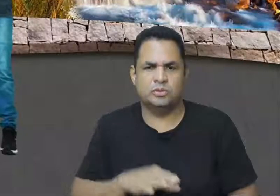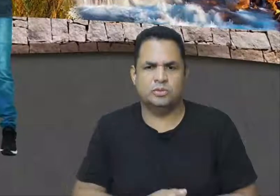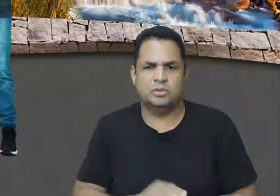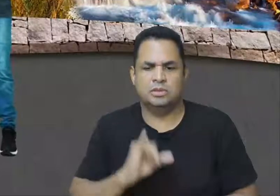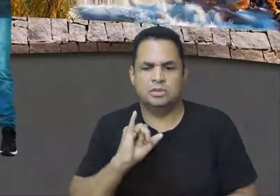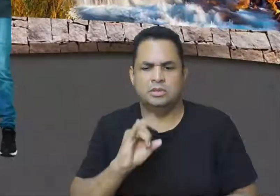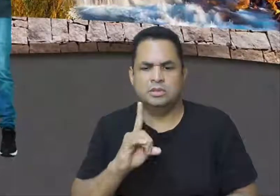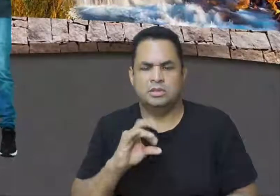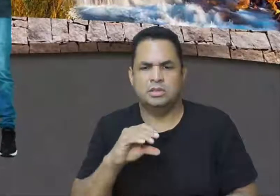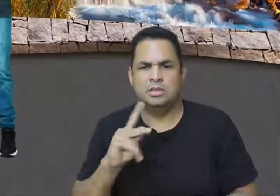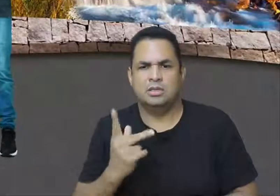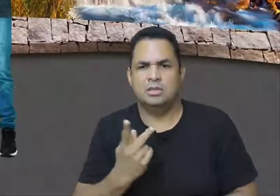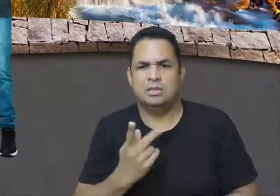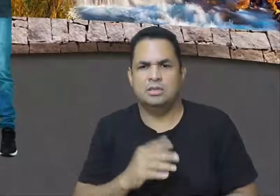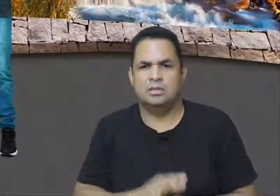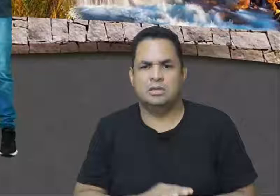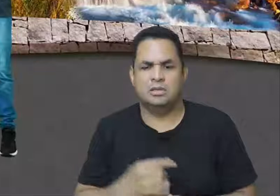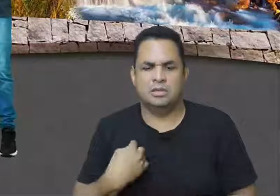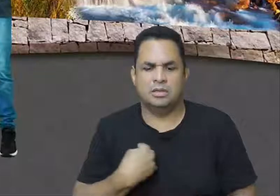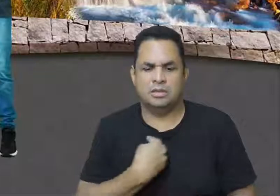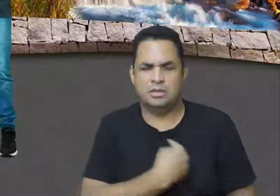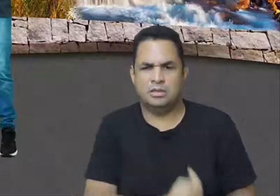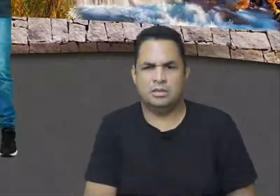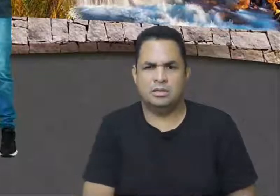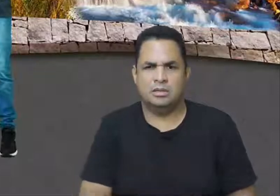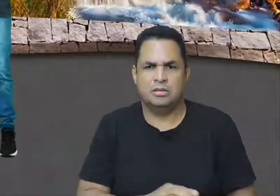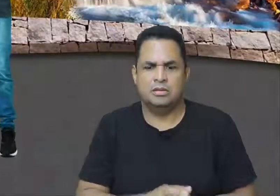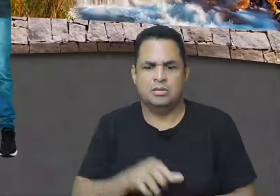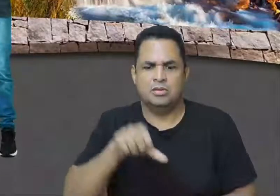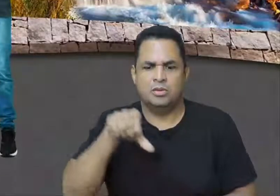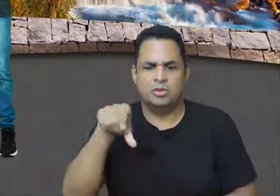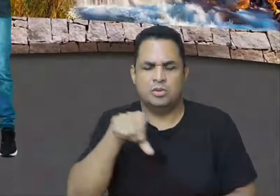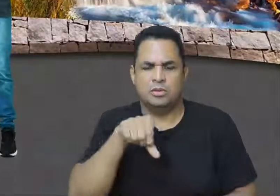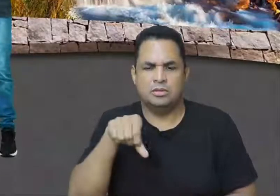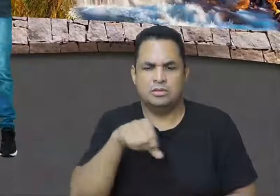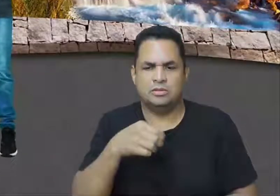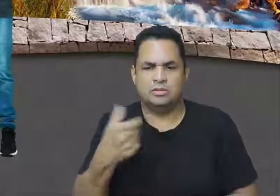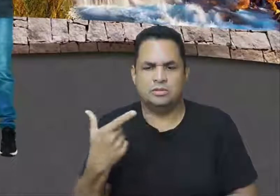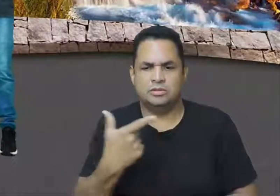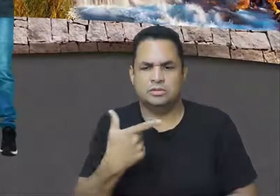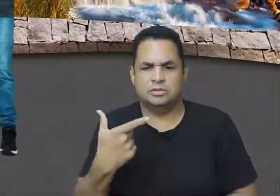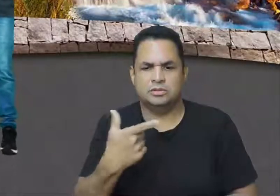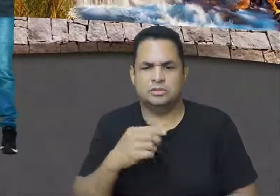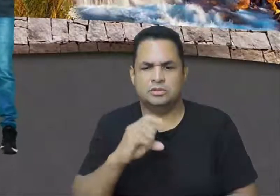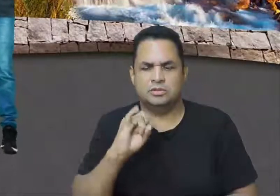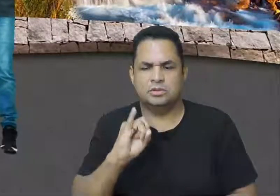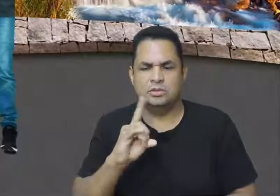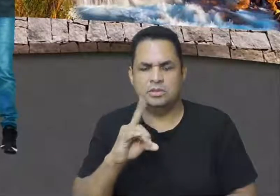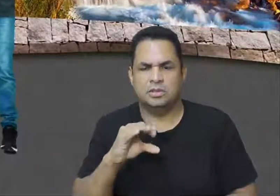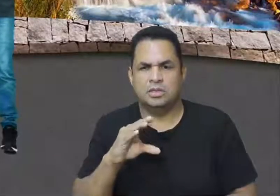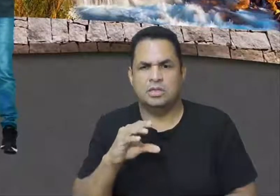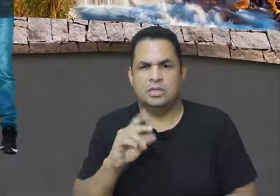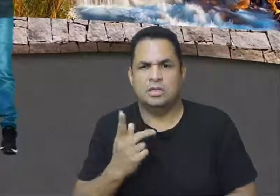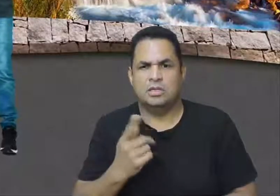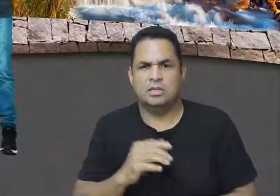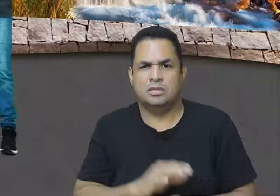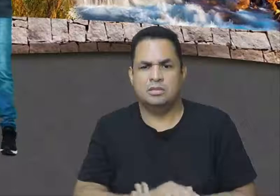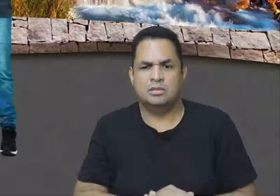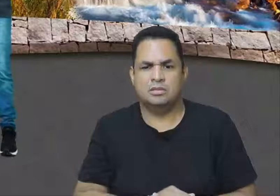IDH. A China é o 92º IDH. Índia é